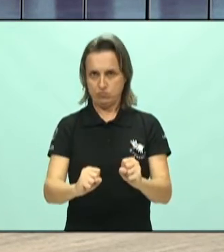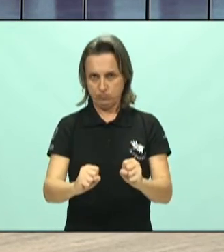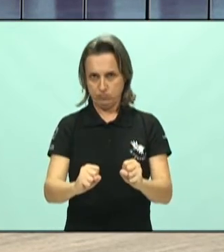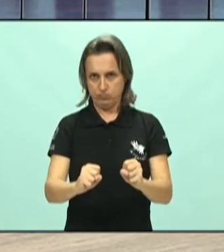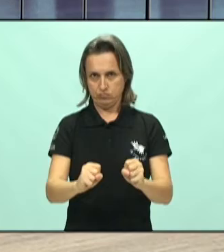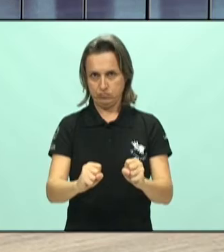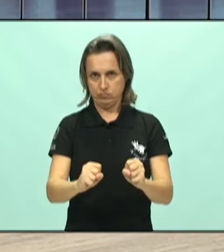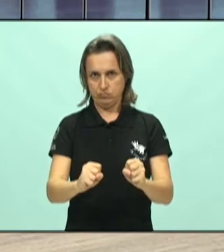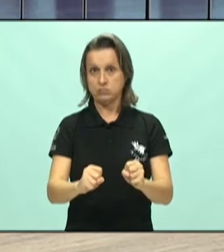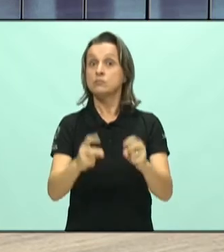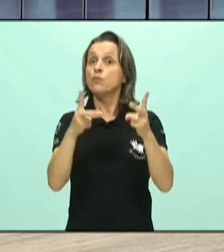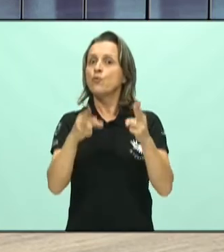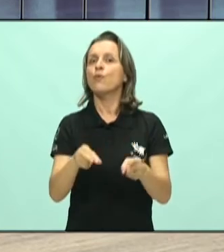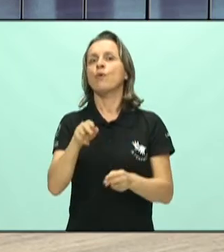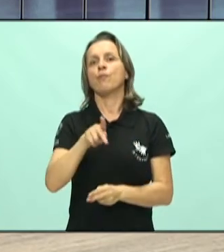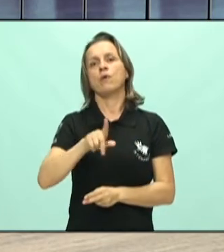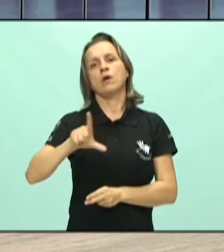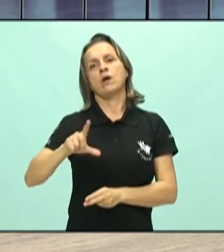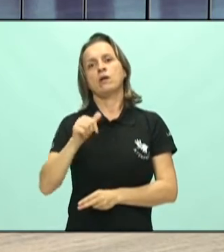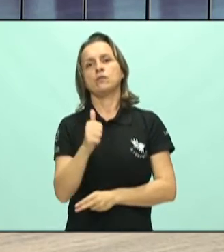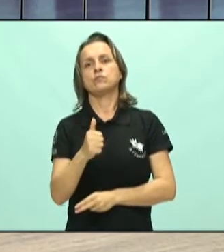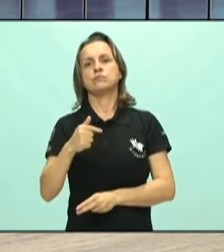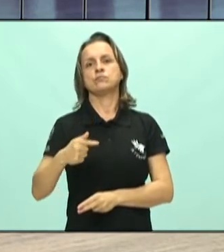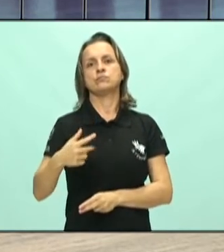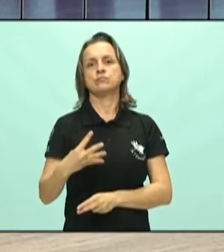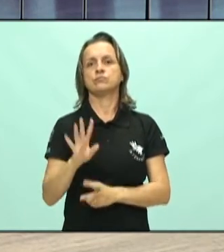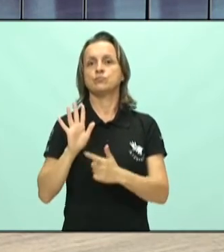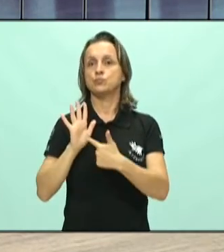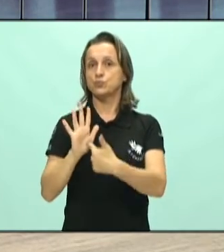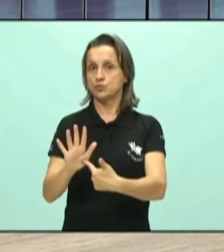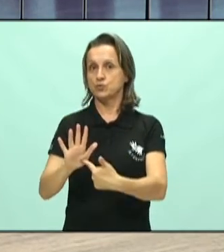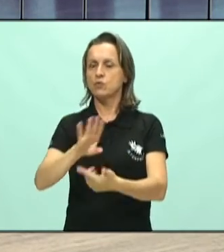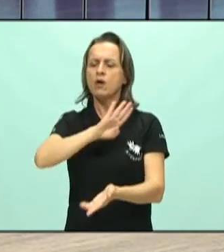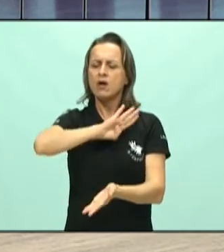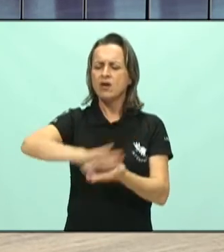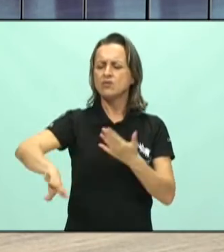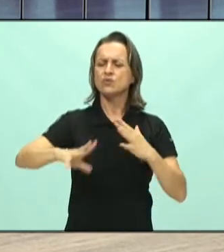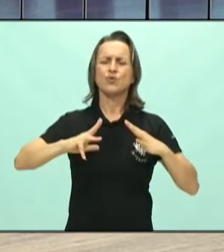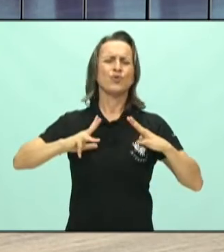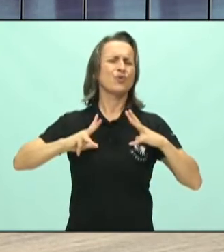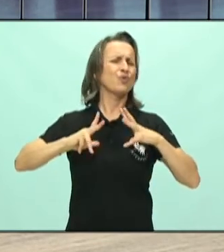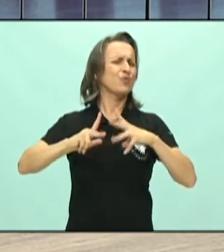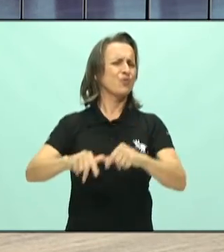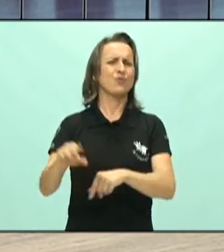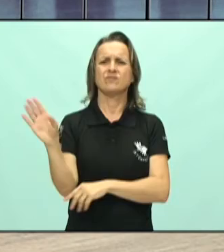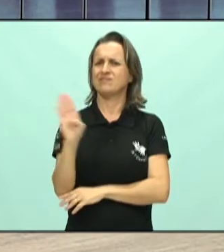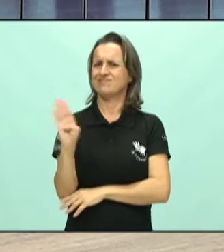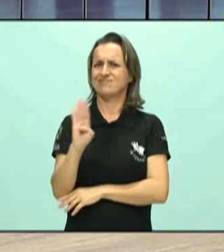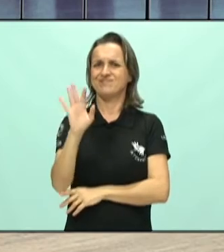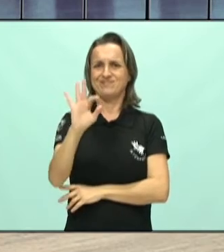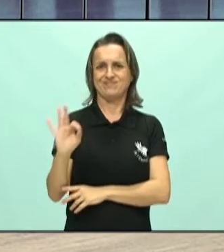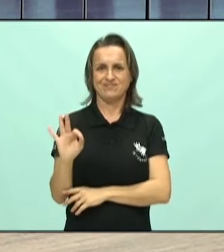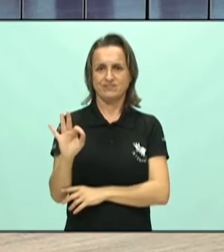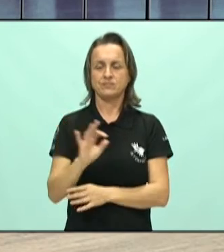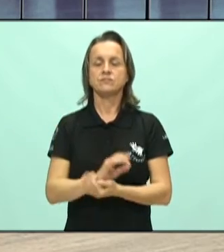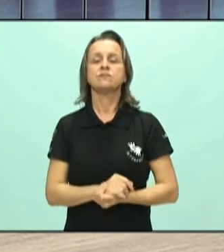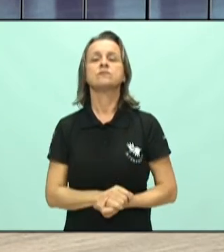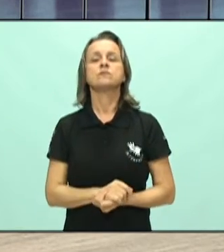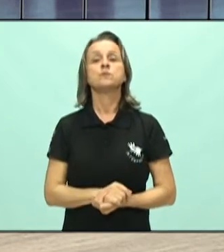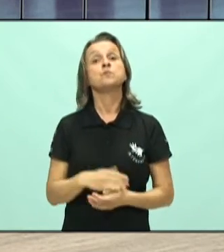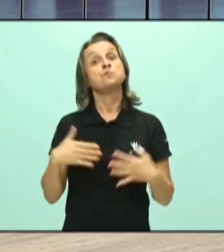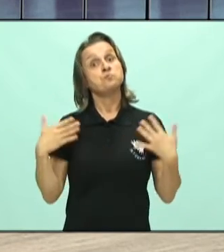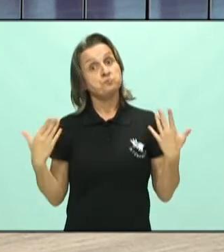exatamente como o PL 174 ele se mostrou, retirando todas essas questões dos incentivos. E aí